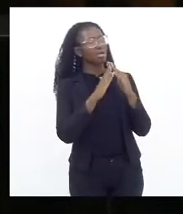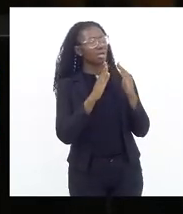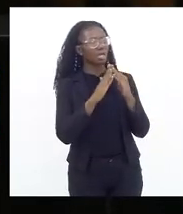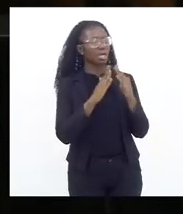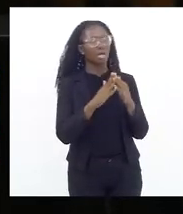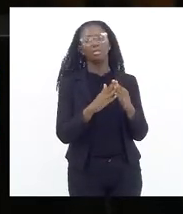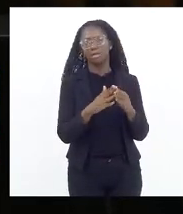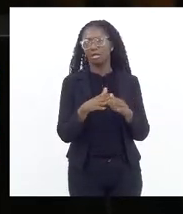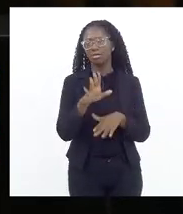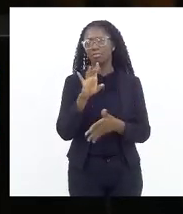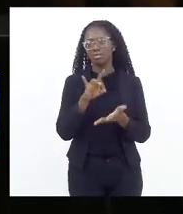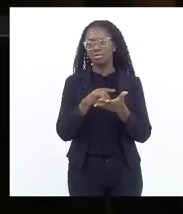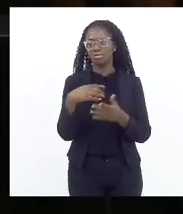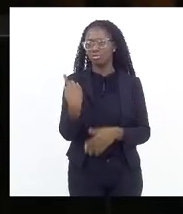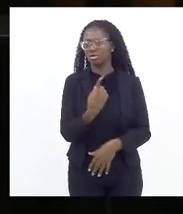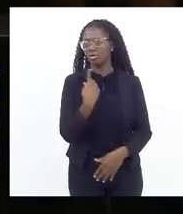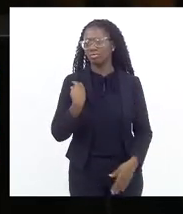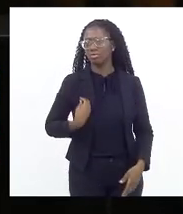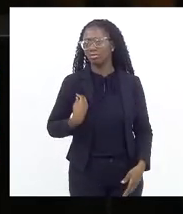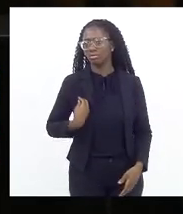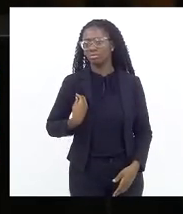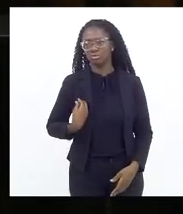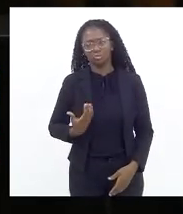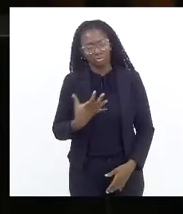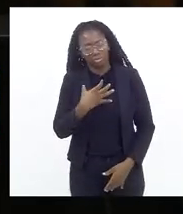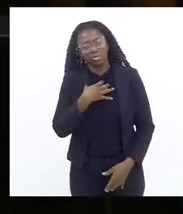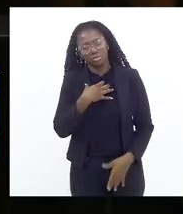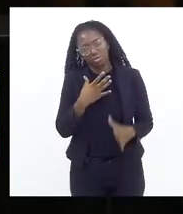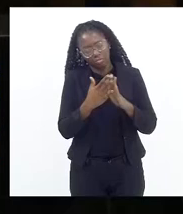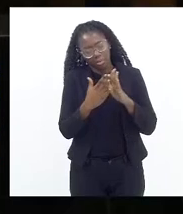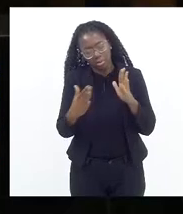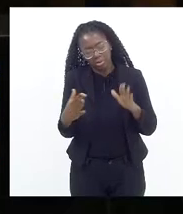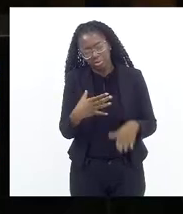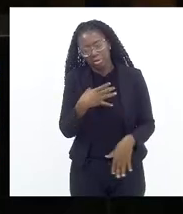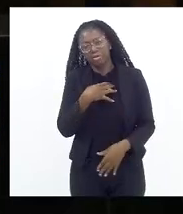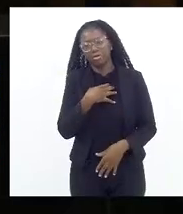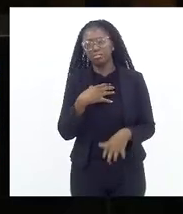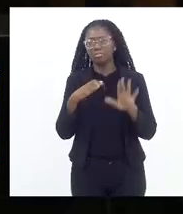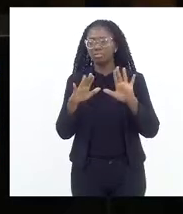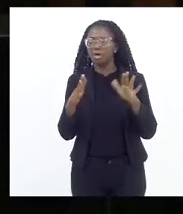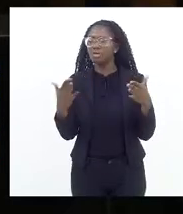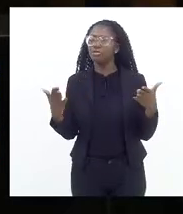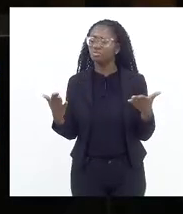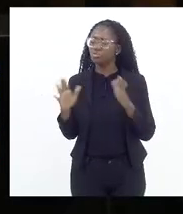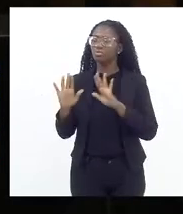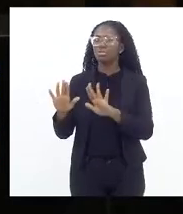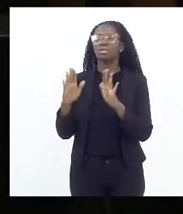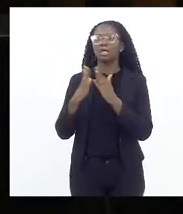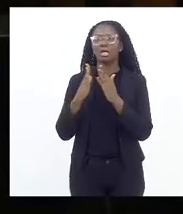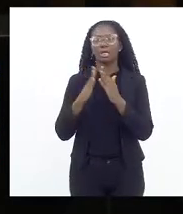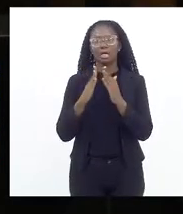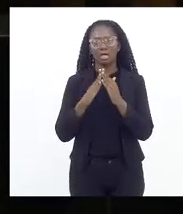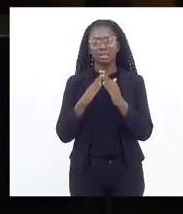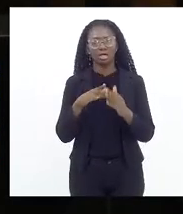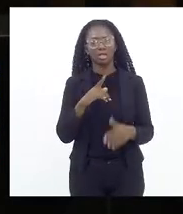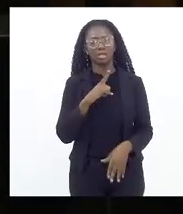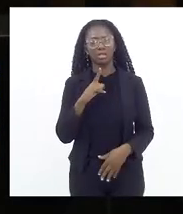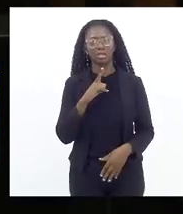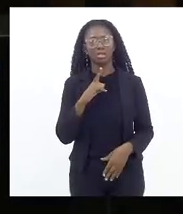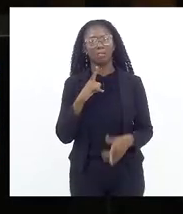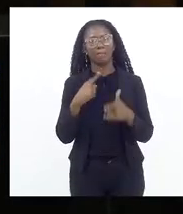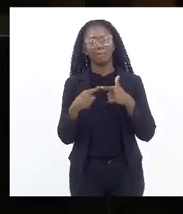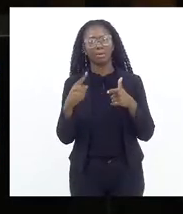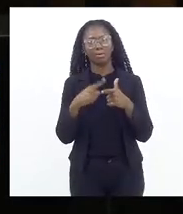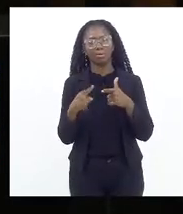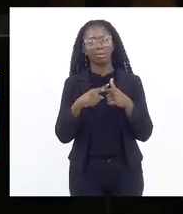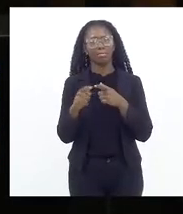enquanto realmente estávamos vivendo um momento muito sensível da pandemia. Mas fique em casa, estávamos tendo